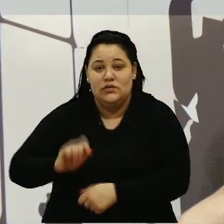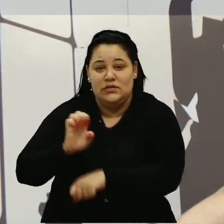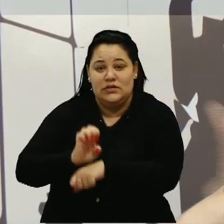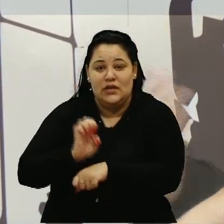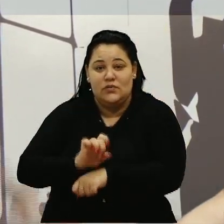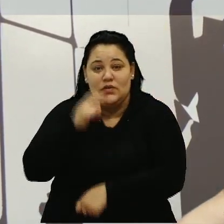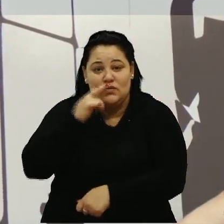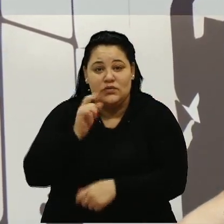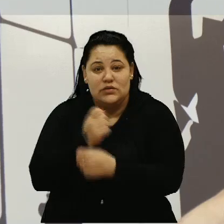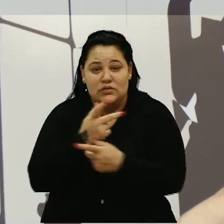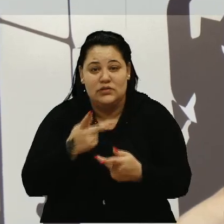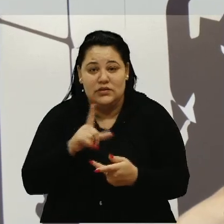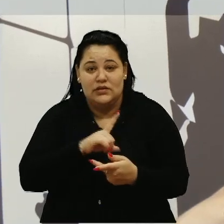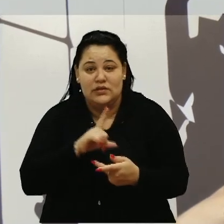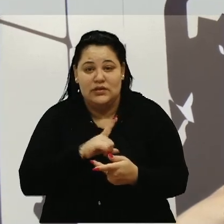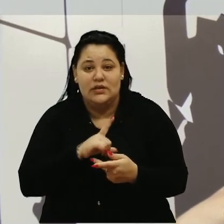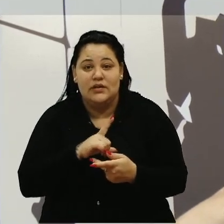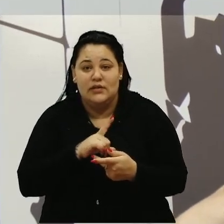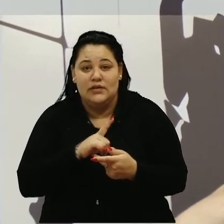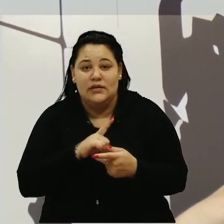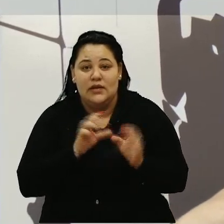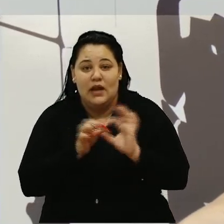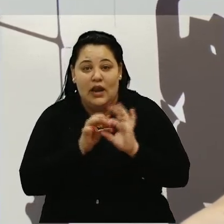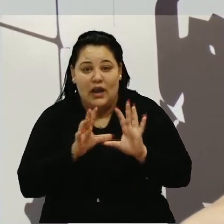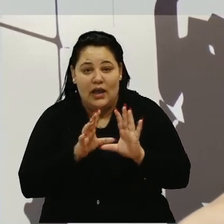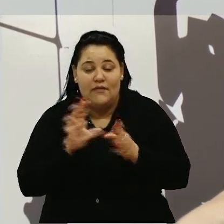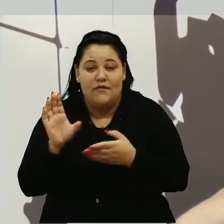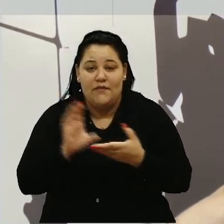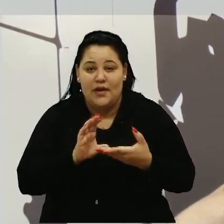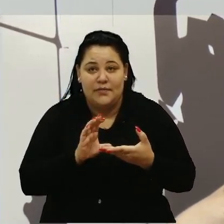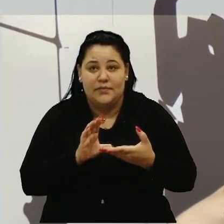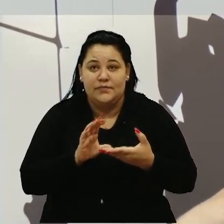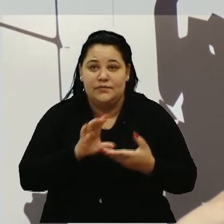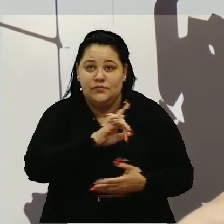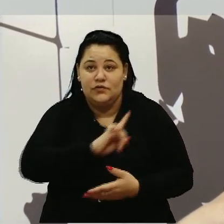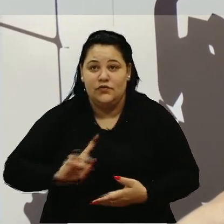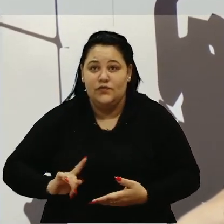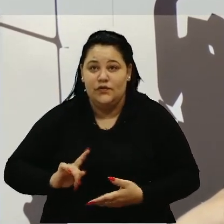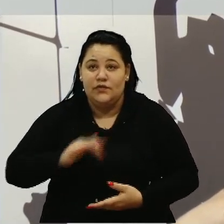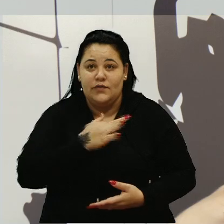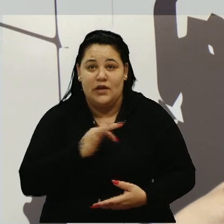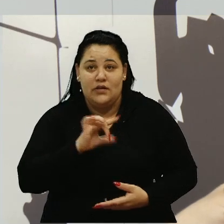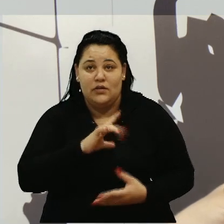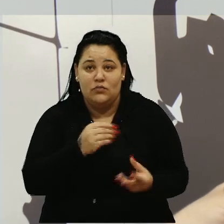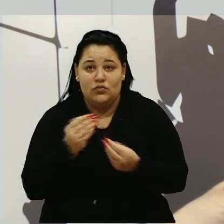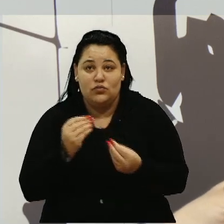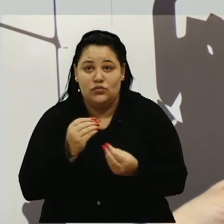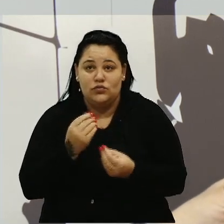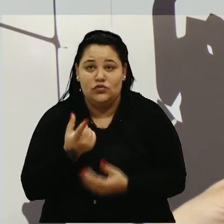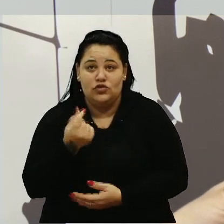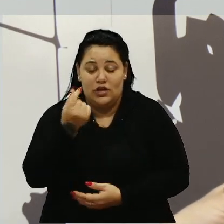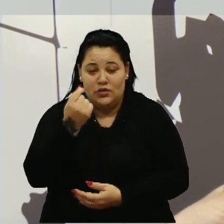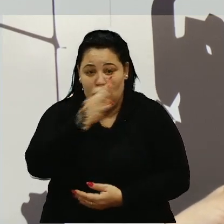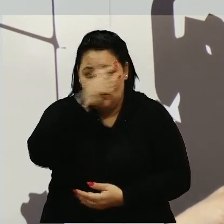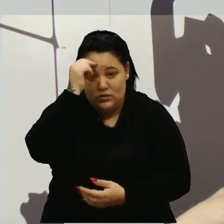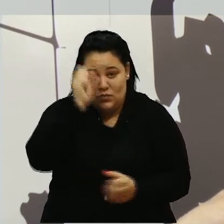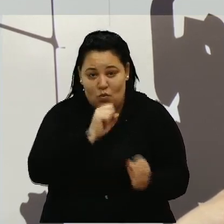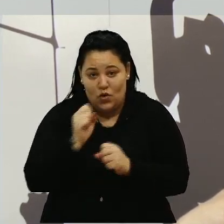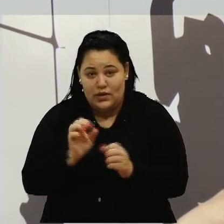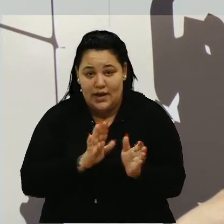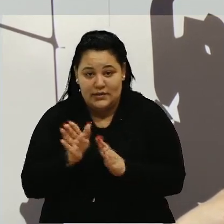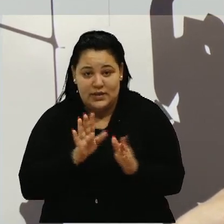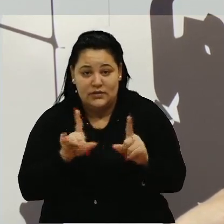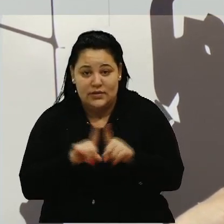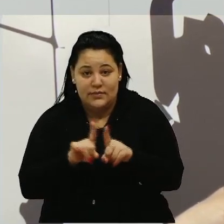governo federal tem disponibilidade de recursos, recursos do governo federal, tem muito dinheiro para as políticas para as mulheres, que os municípios podem acessar. Então,